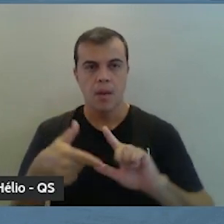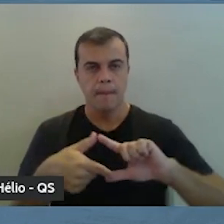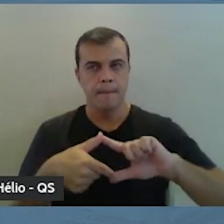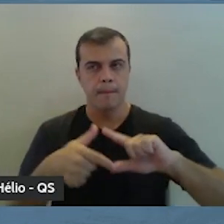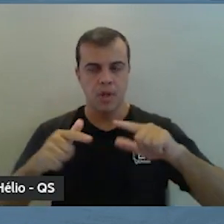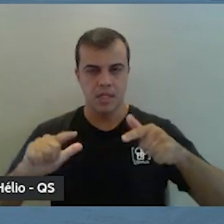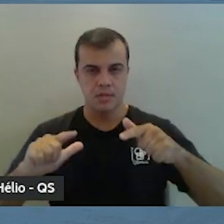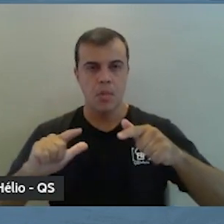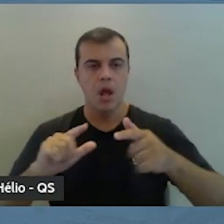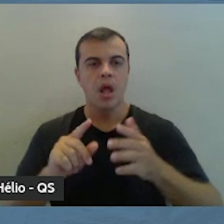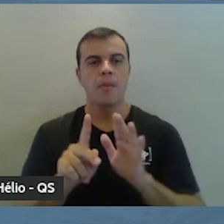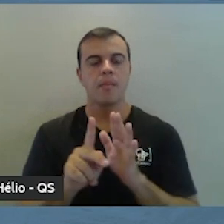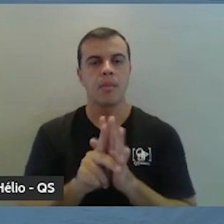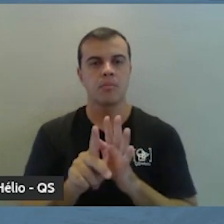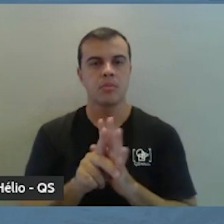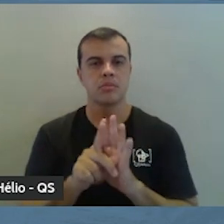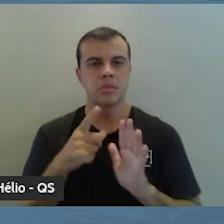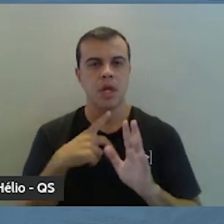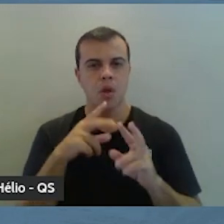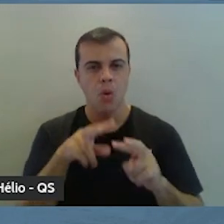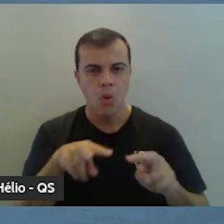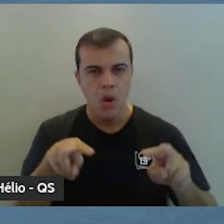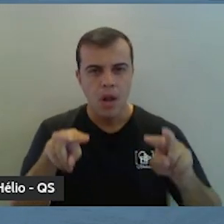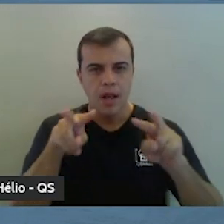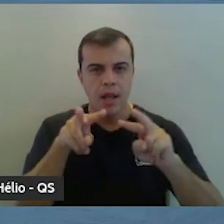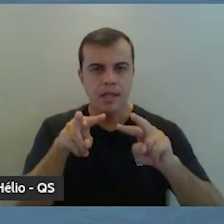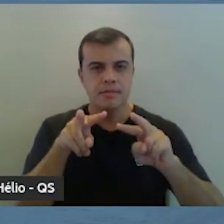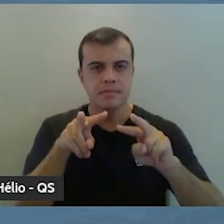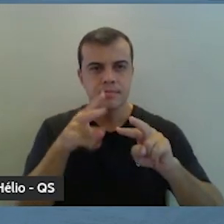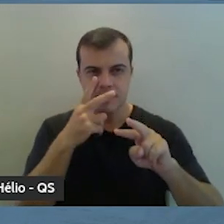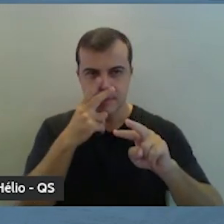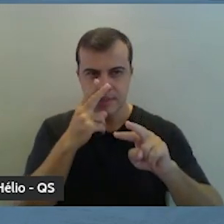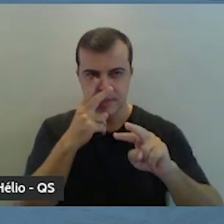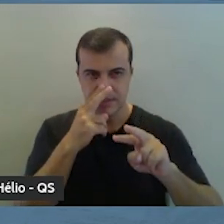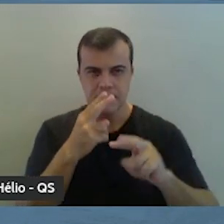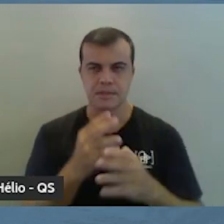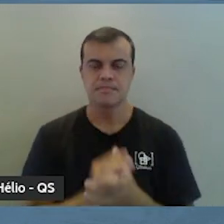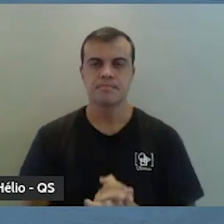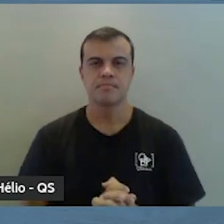é um momento que tem um olhar muito, ainda que